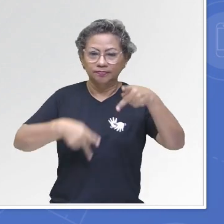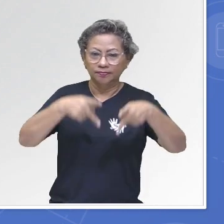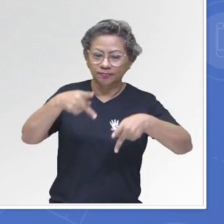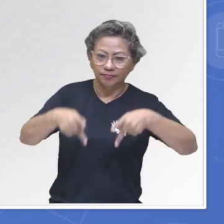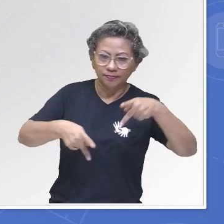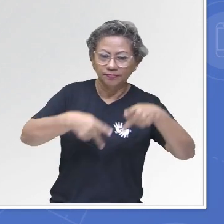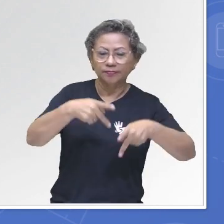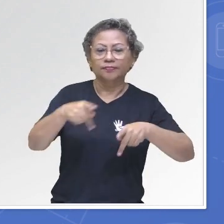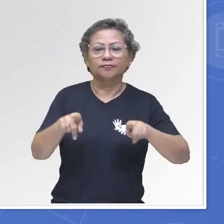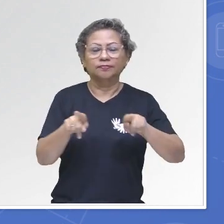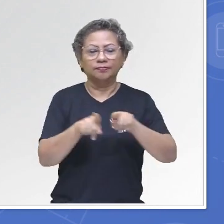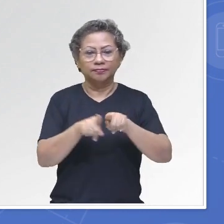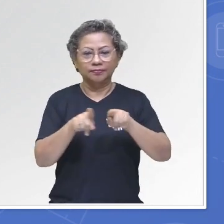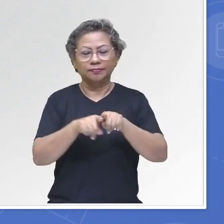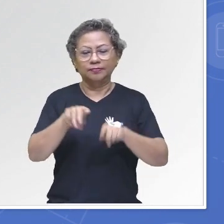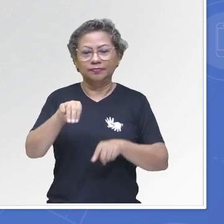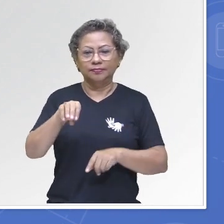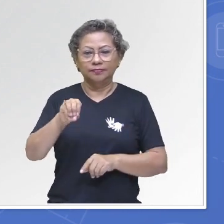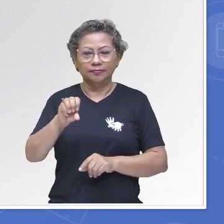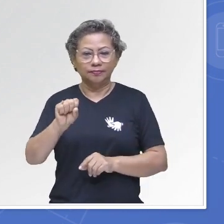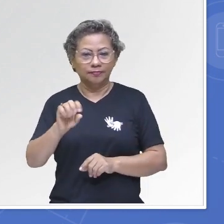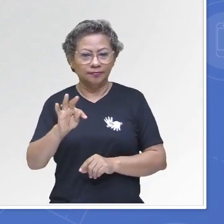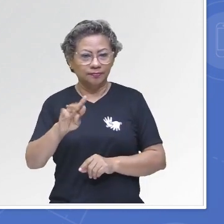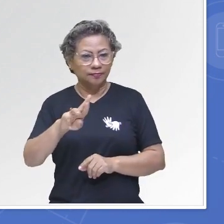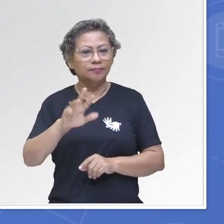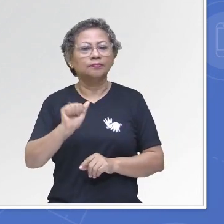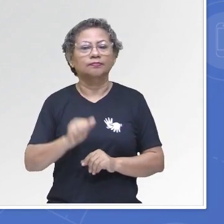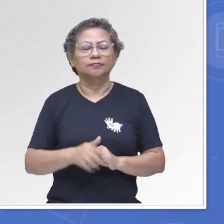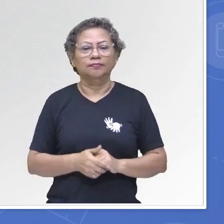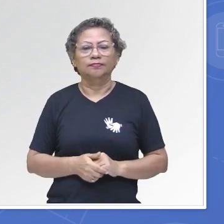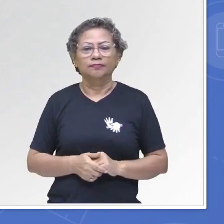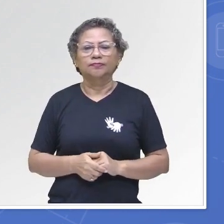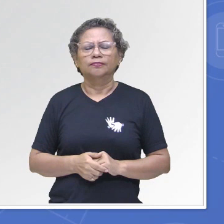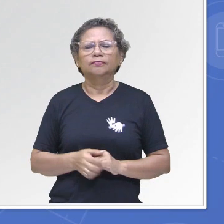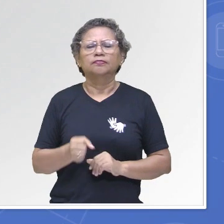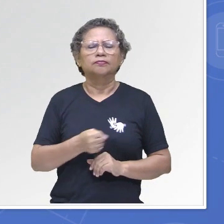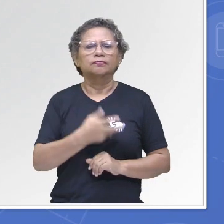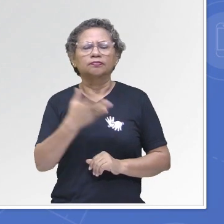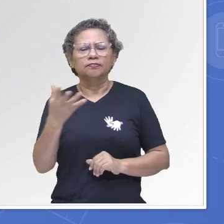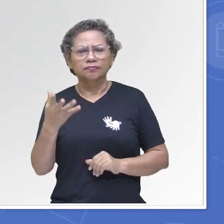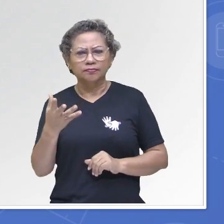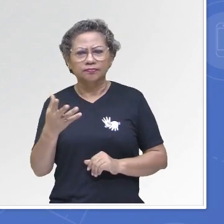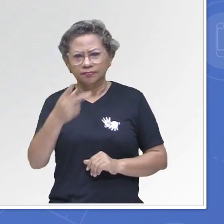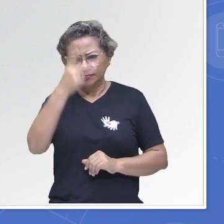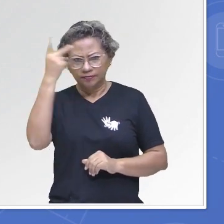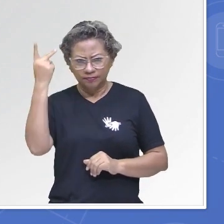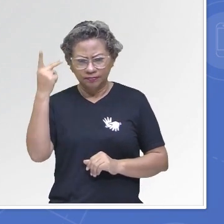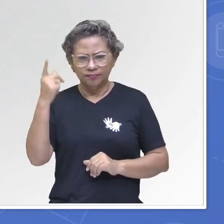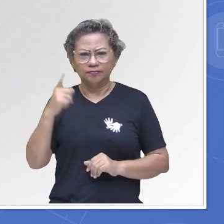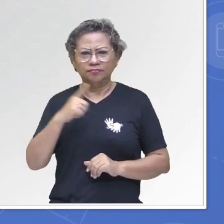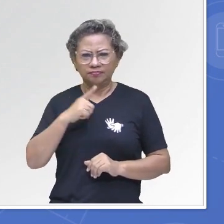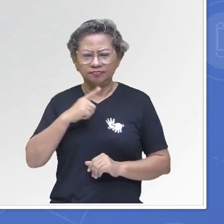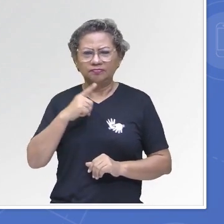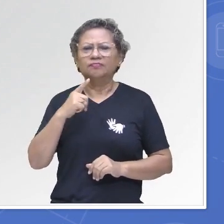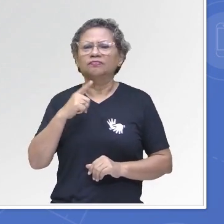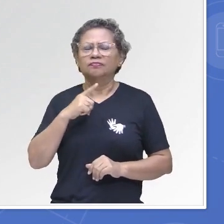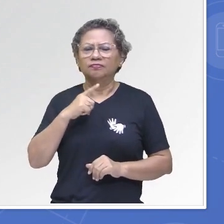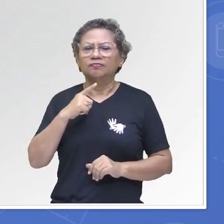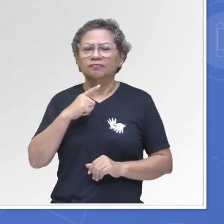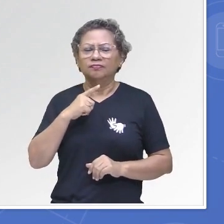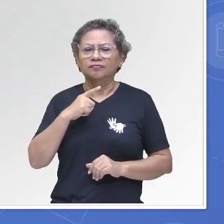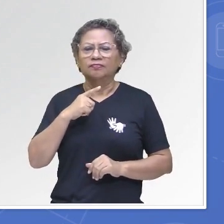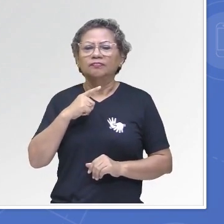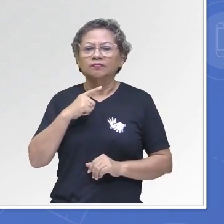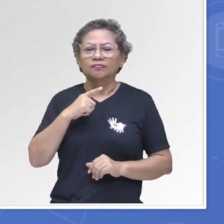tá? No caso aí nós temos um contexto, olha só, o percentual de pessoas no país que se envolveu em acidentes de trânsito